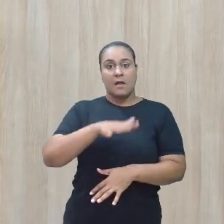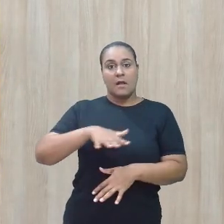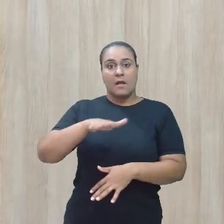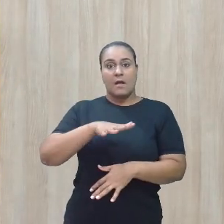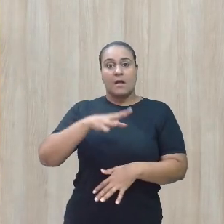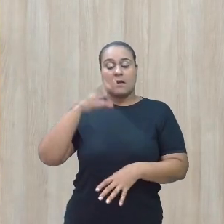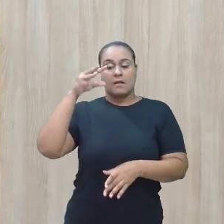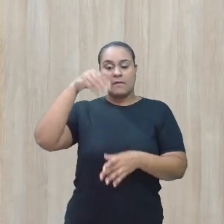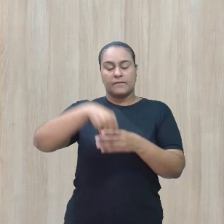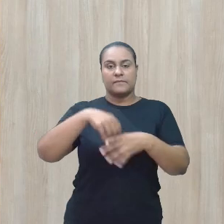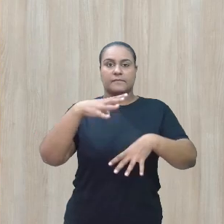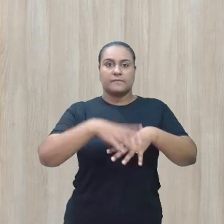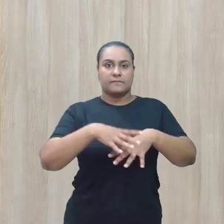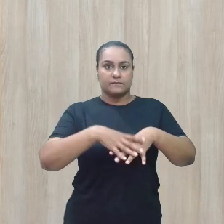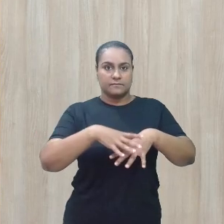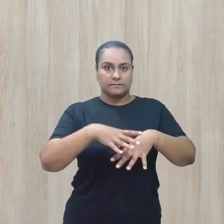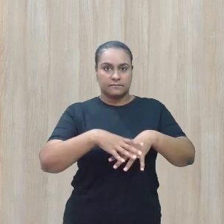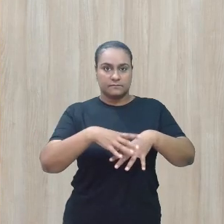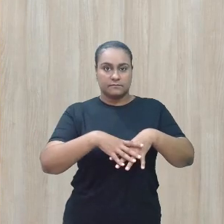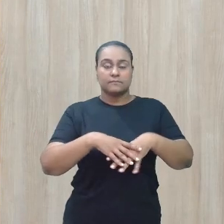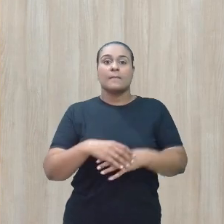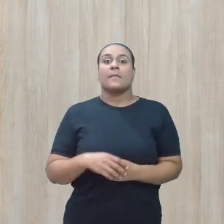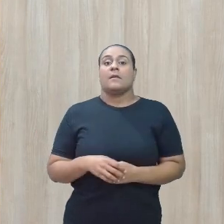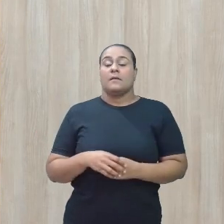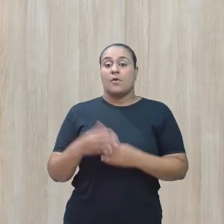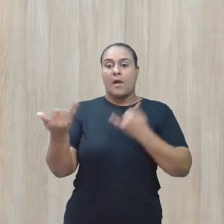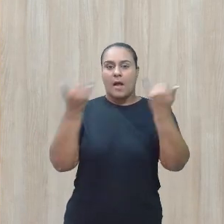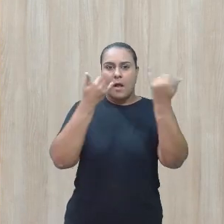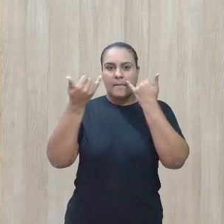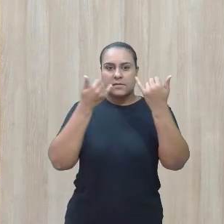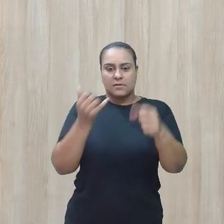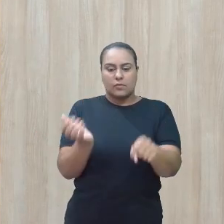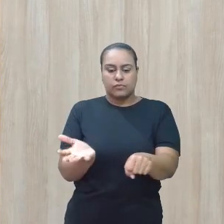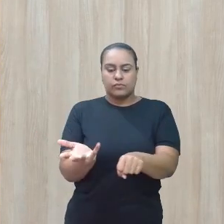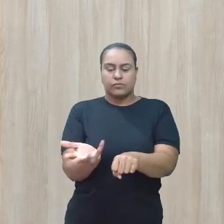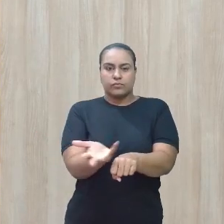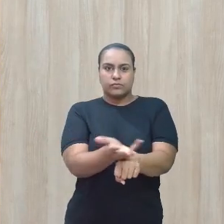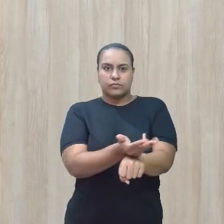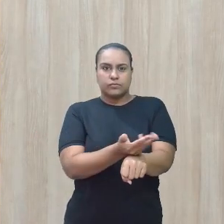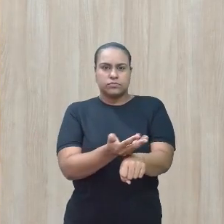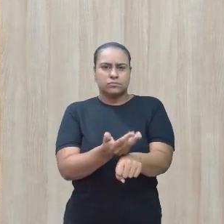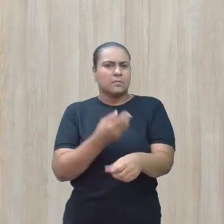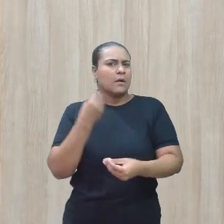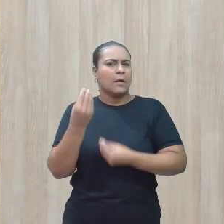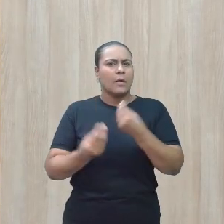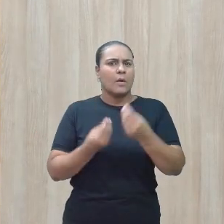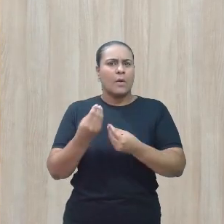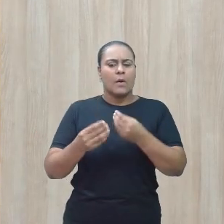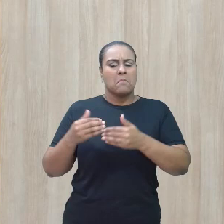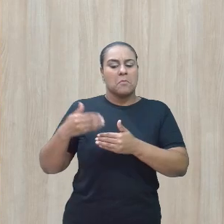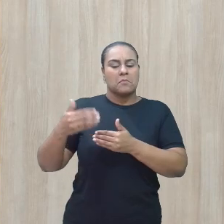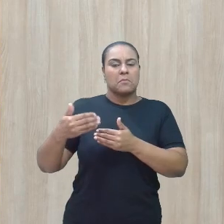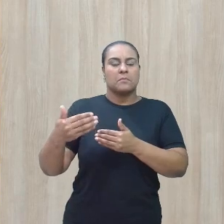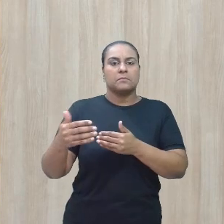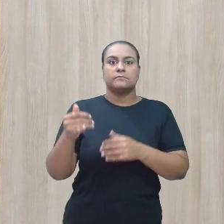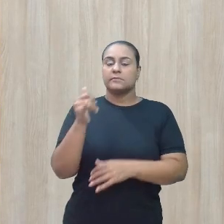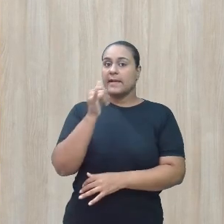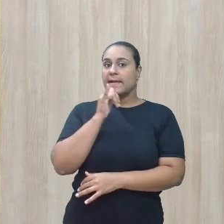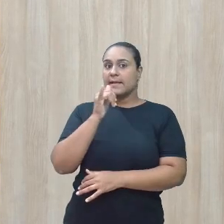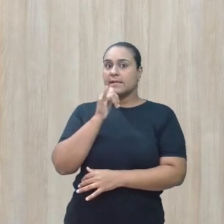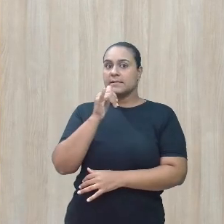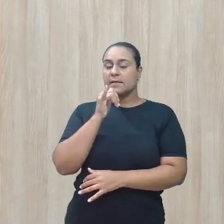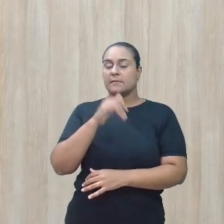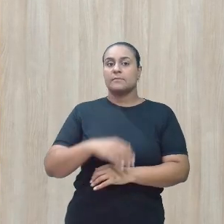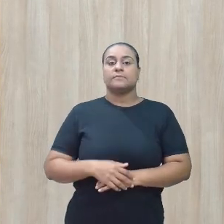dedica, entre outras coisas, ao armazenamento de informações ao longo do tempo. Como assim? Em relação à água, por exemplo,